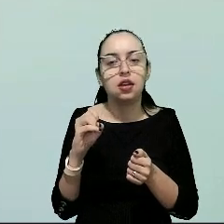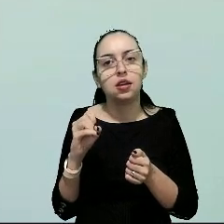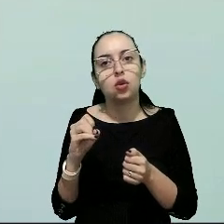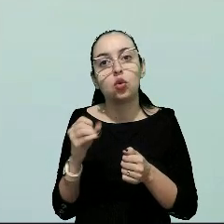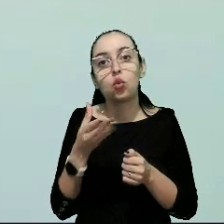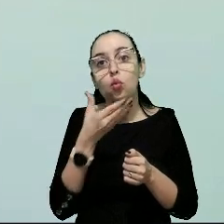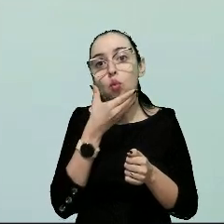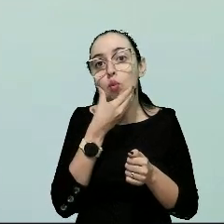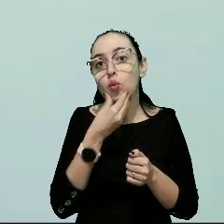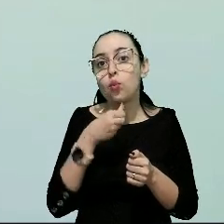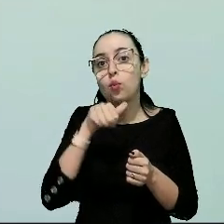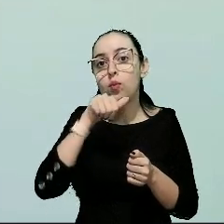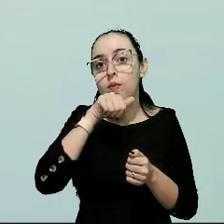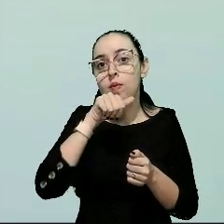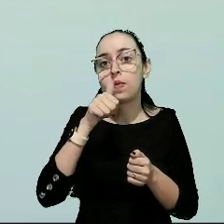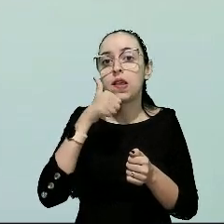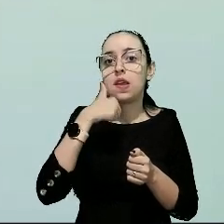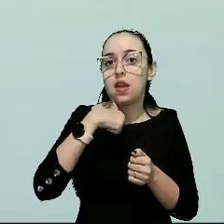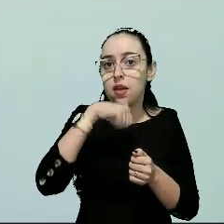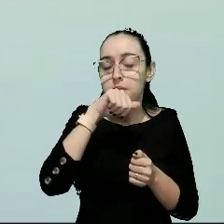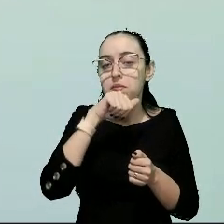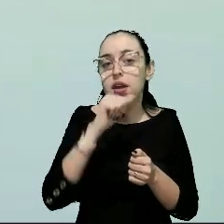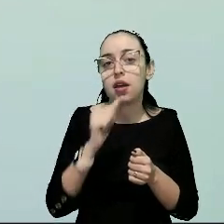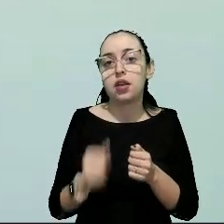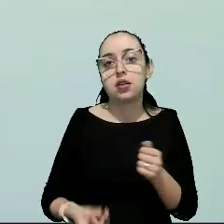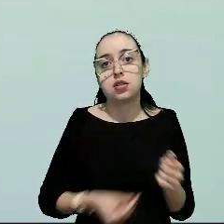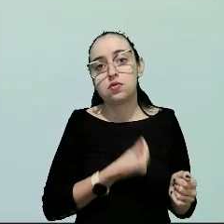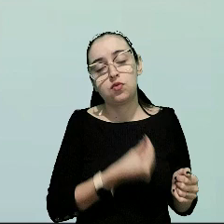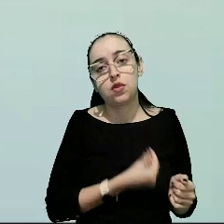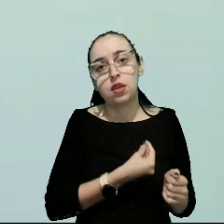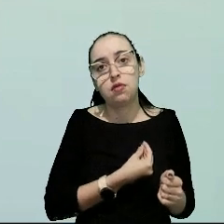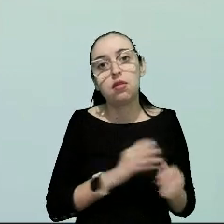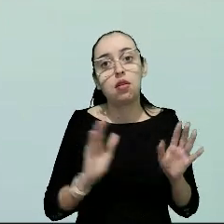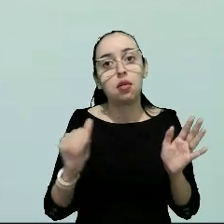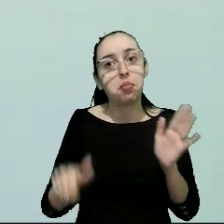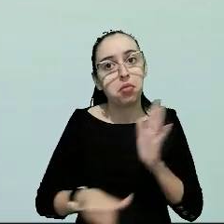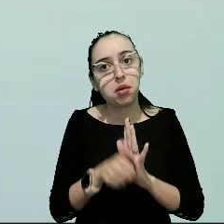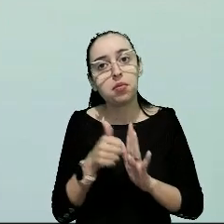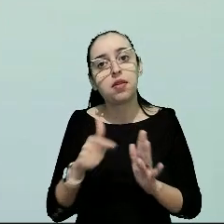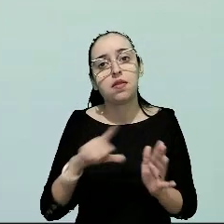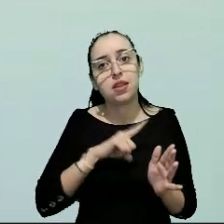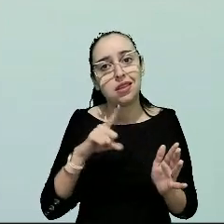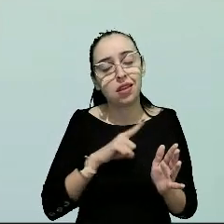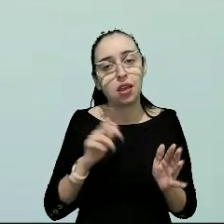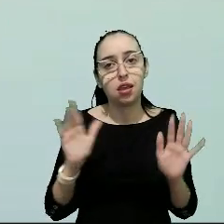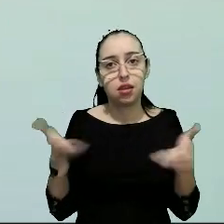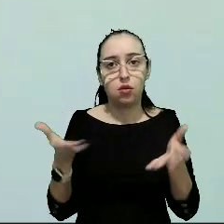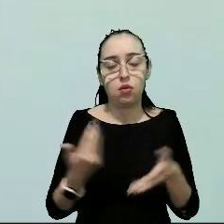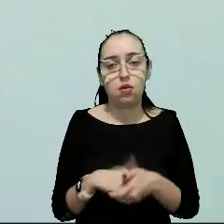pais vivos. É a primeira vez que isso ocorre. Nós não tínhamos